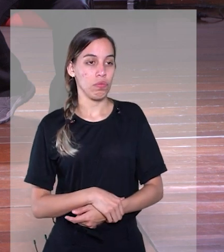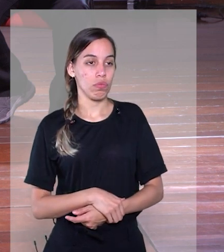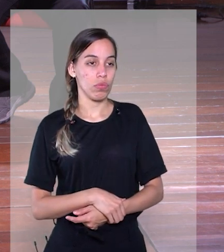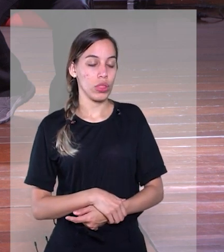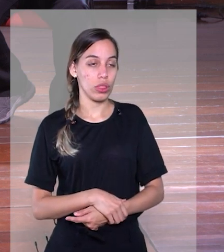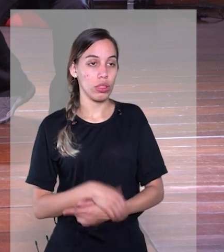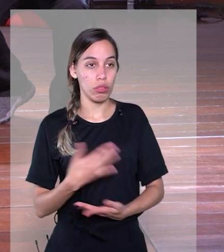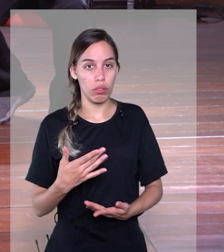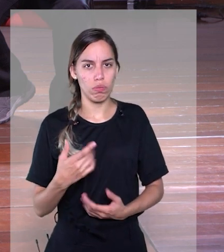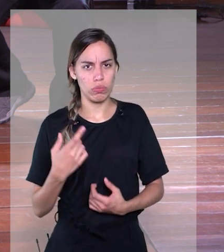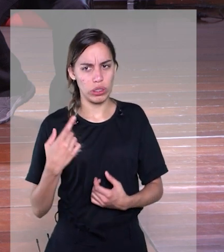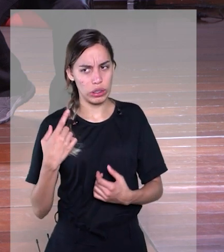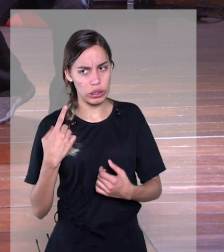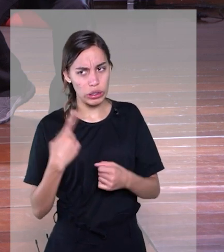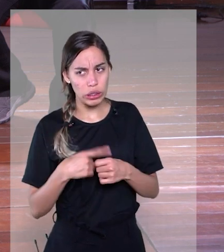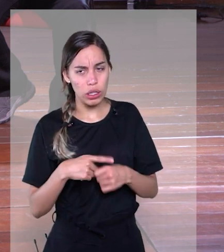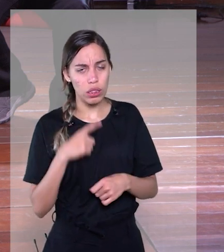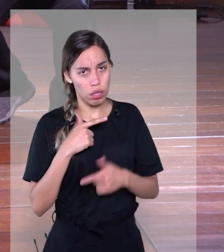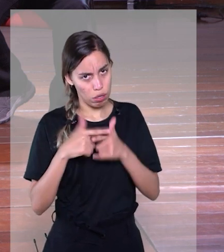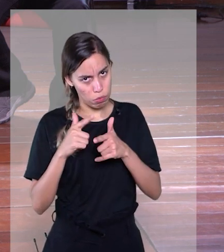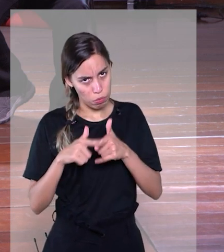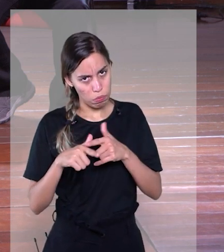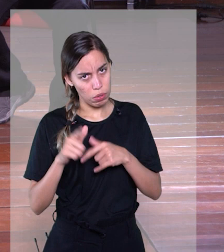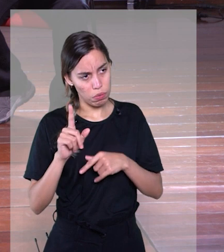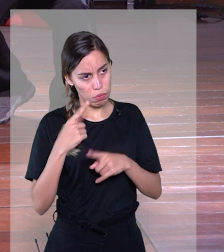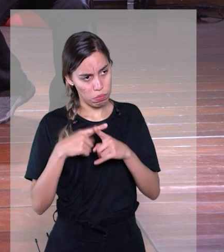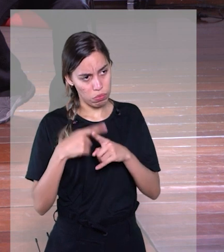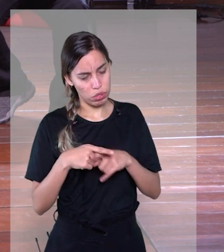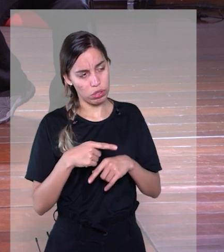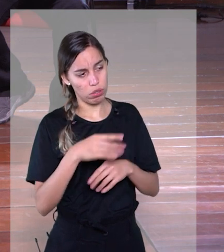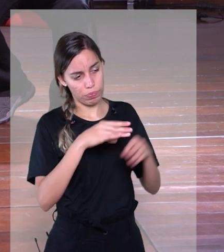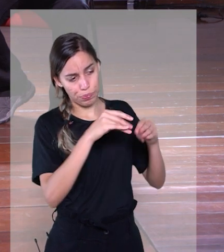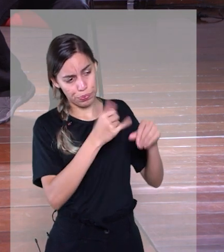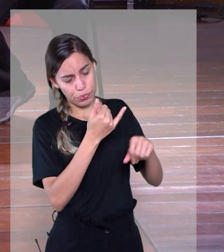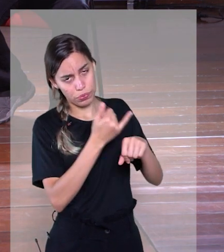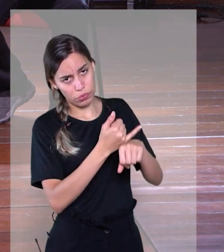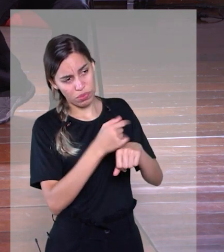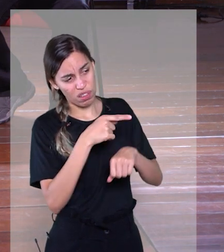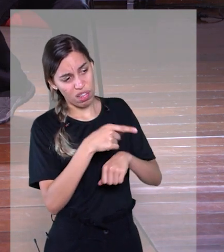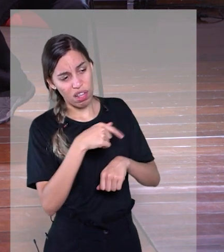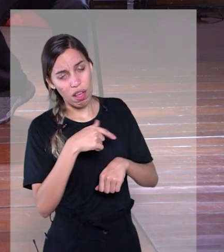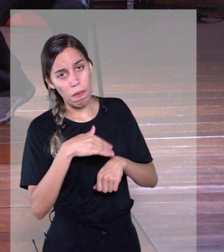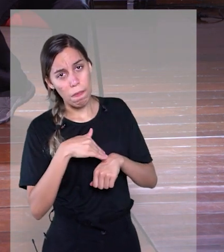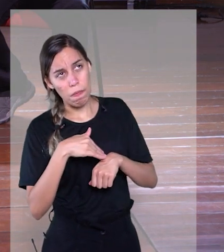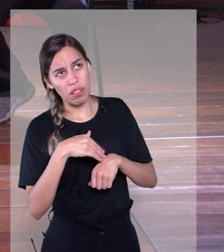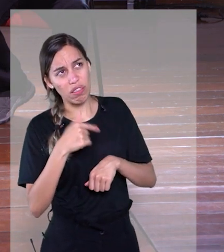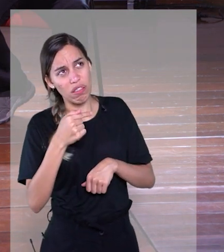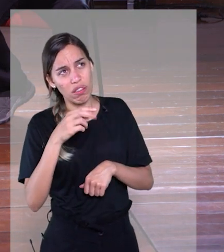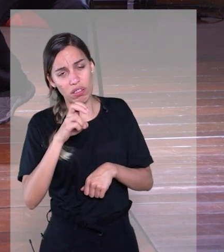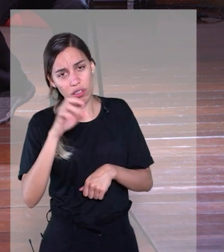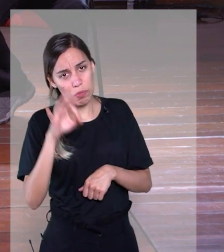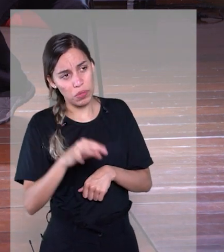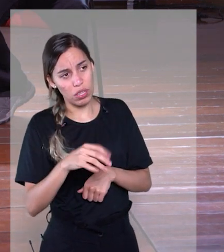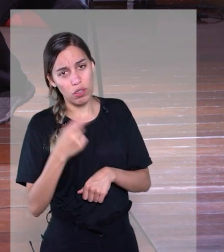tem esse problema que a principal fonte de renda do município, acho que direto ou indiretamente, 75% do orçamento